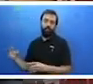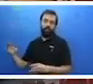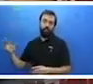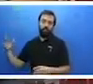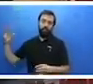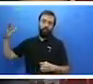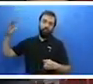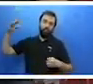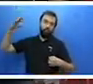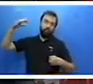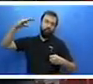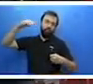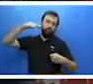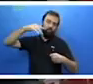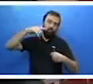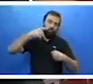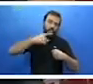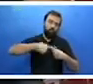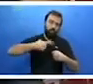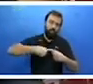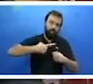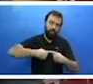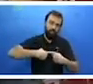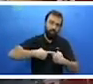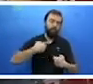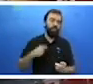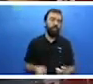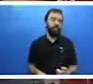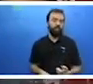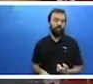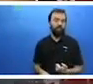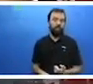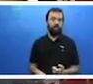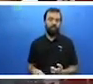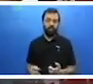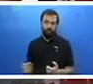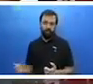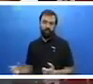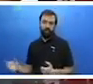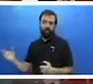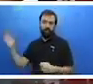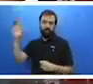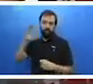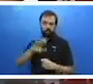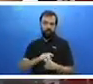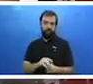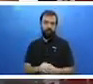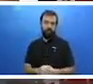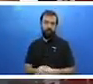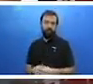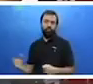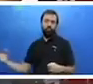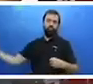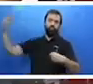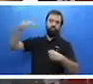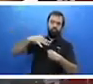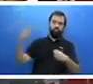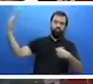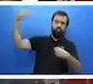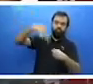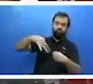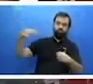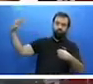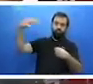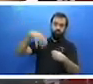de vida, as pessoas começaram a mudar para a cidade, migraram para a cidade. Vieram muitas pessoas. O